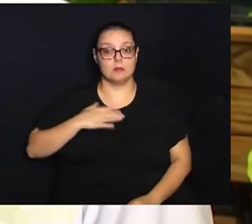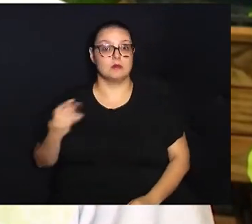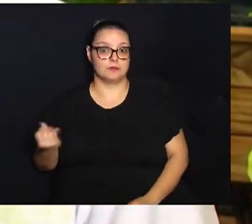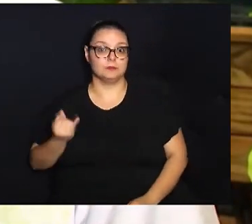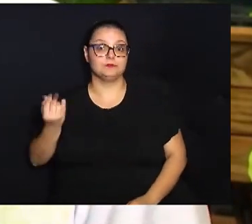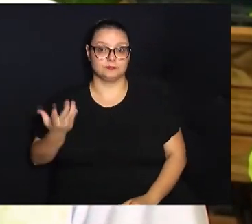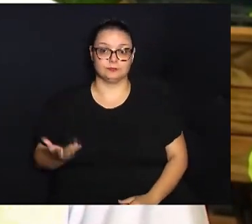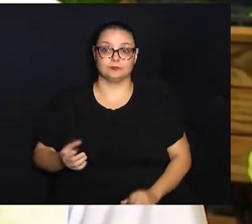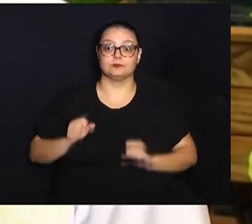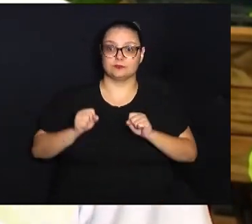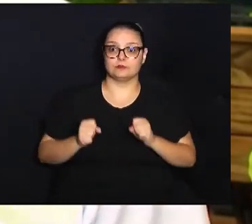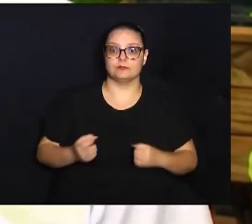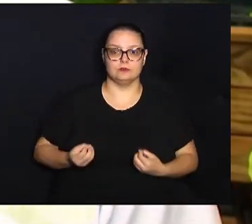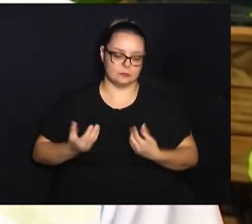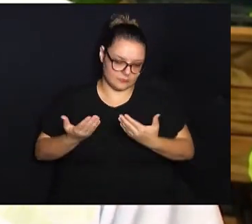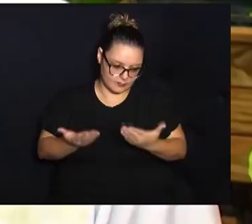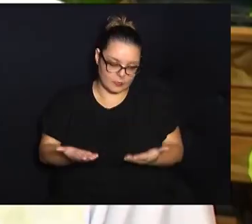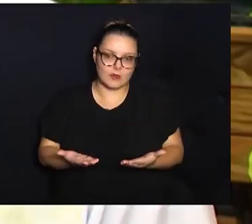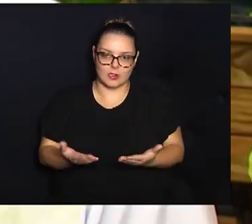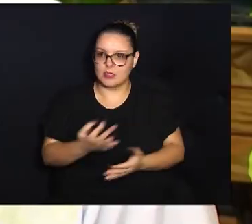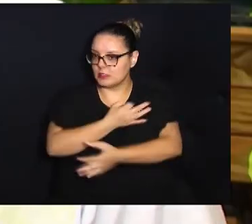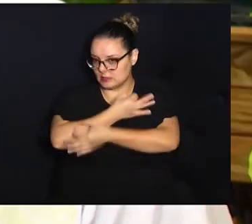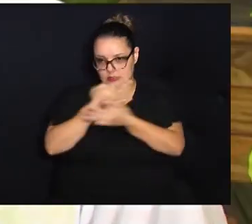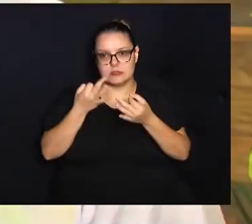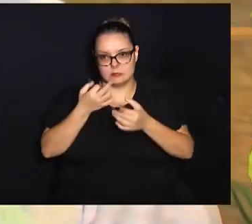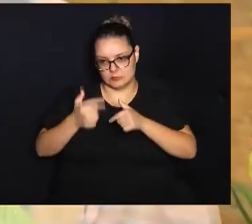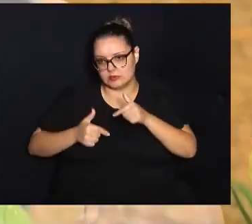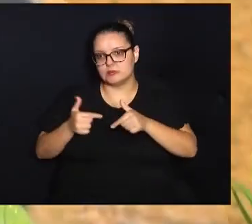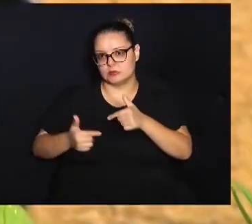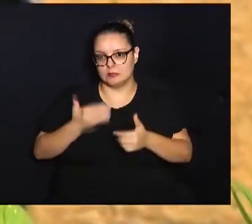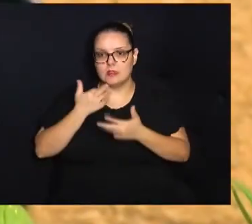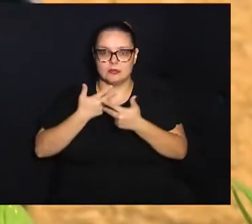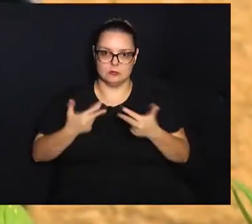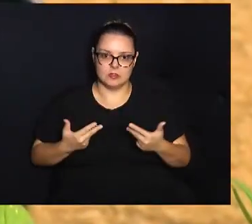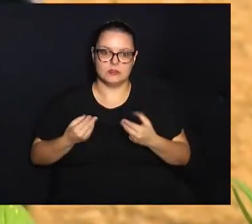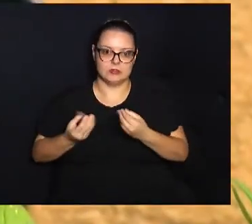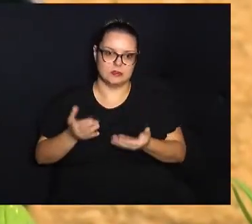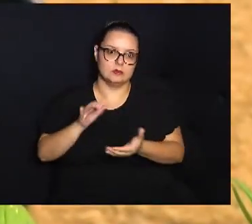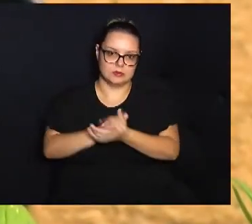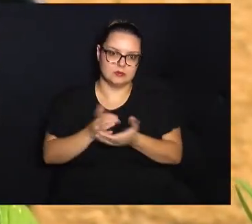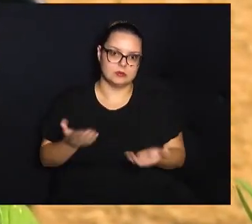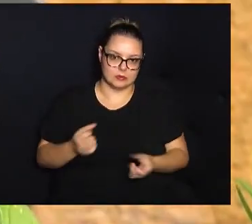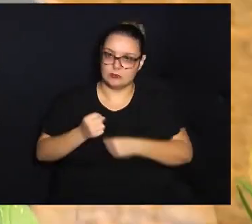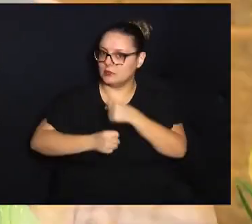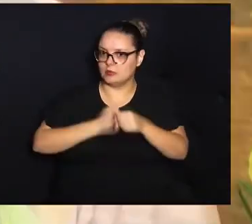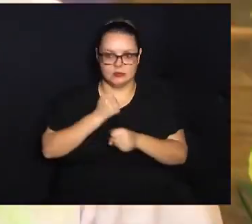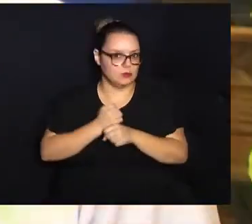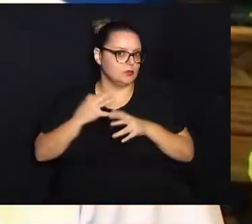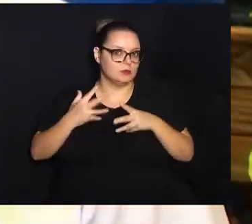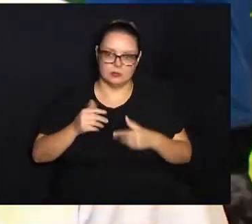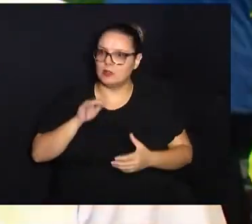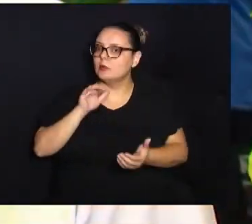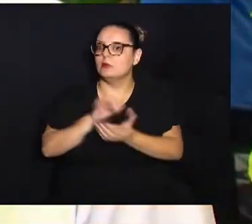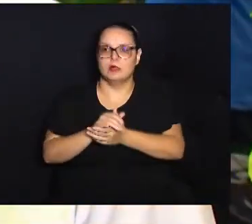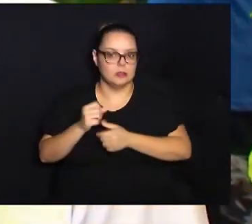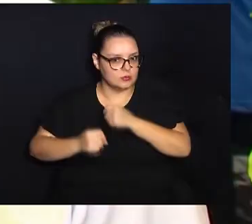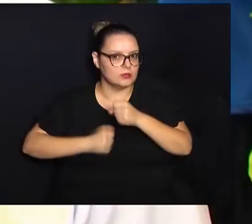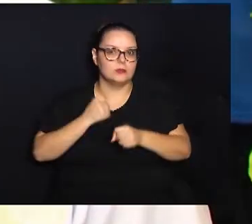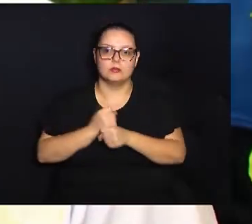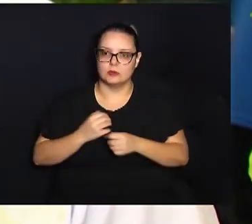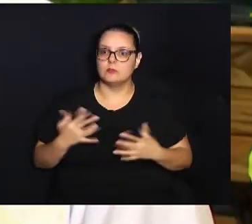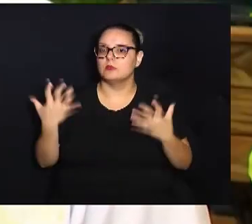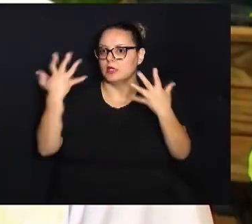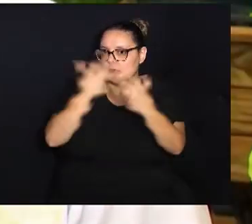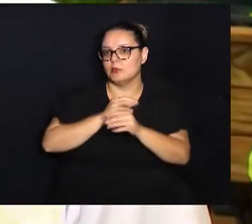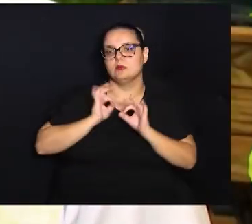a gente fazer uma entrega excelente dos alimentos que a gente entrega nos casamentos. O ano inteiro a gente precisa dele bem bonito e